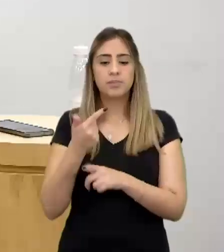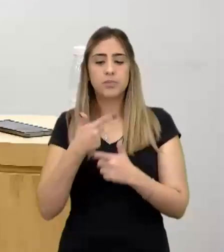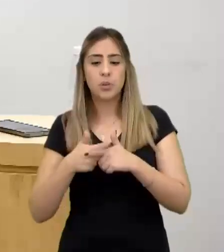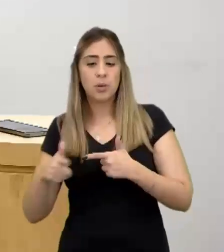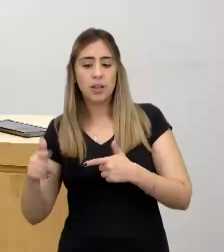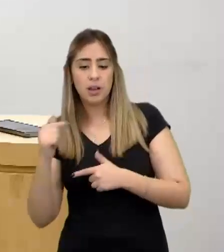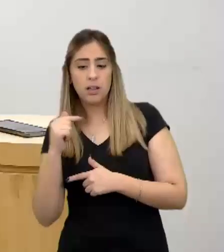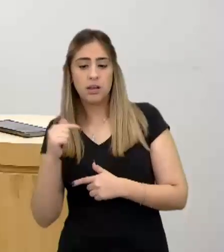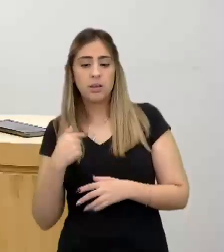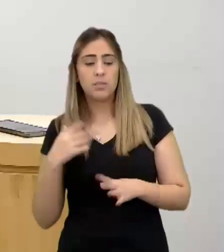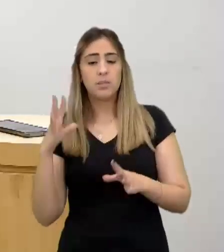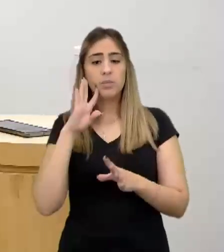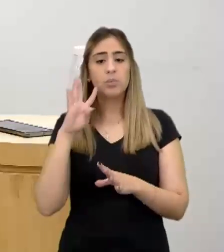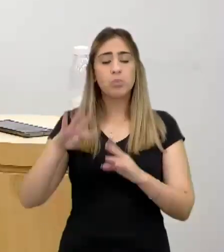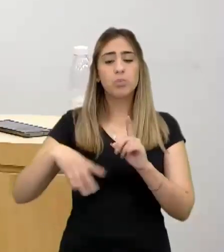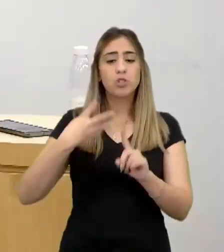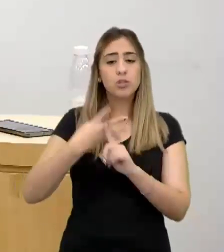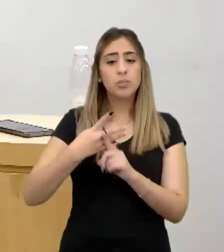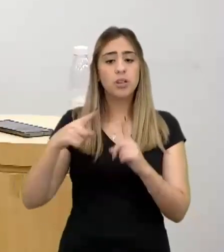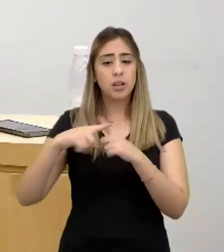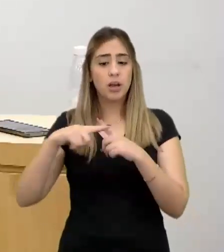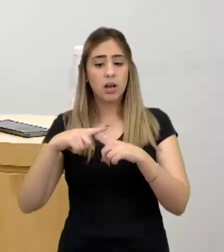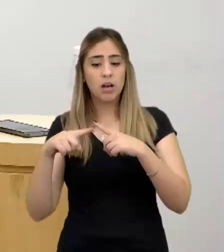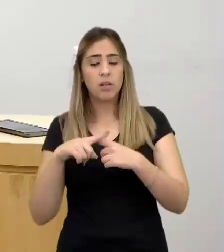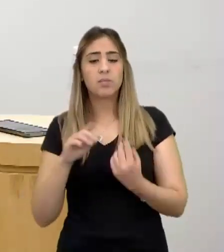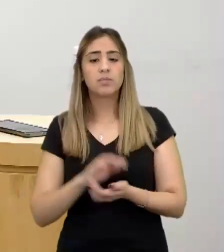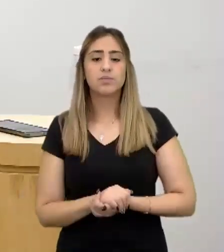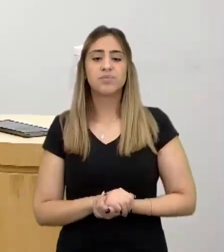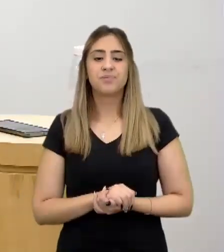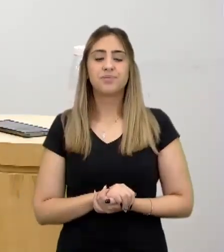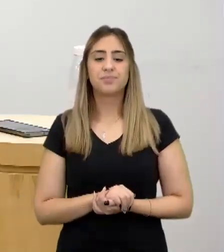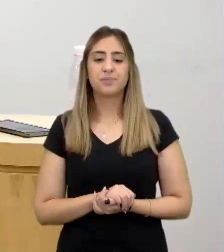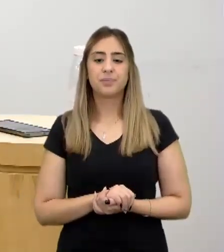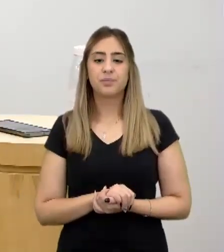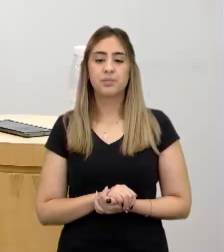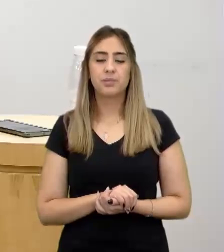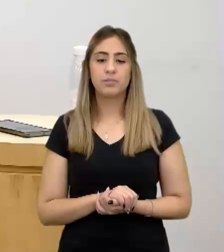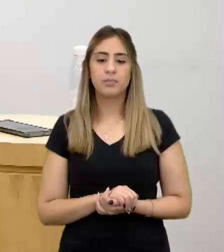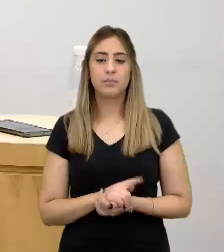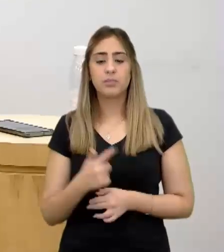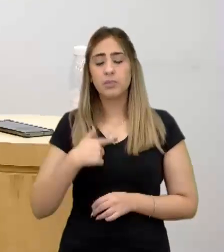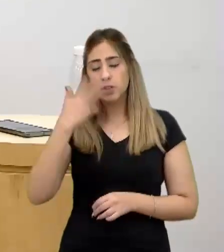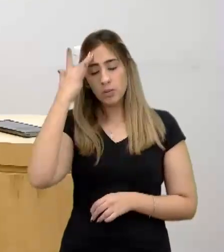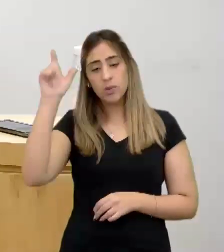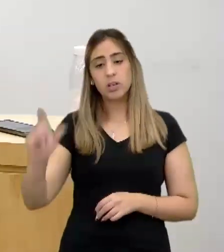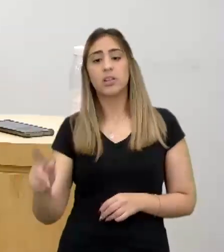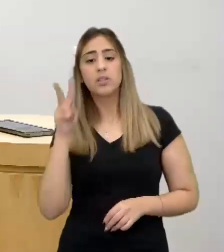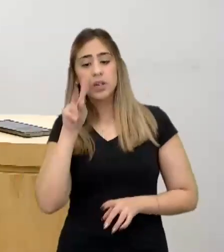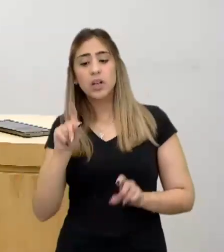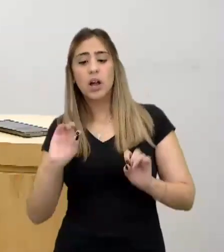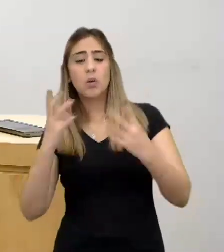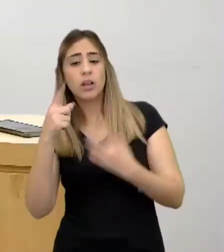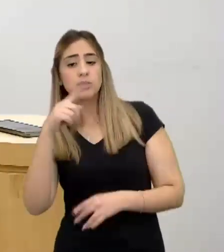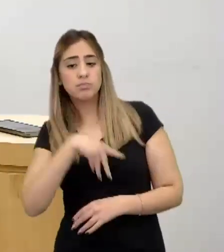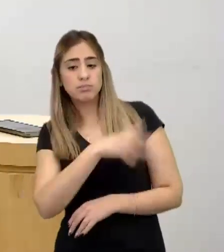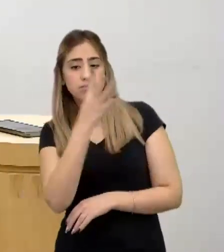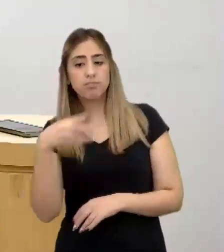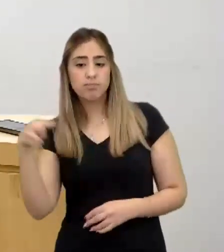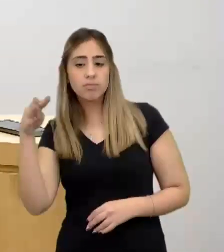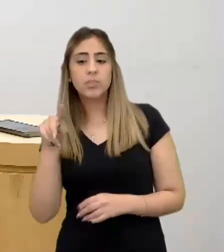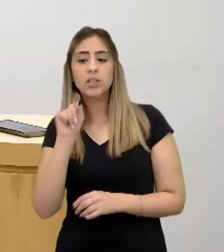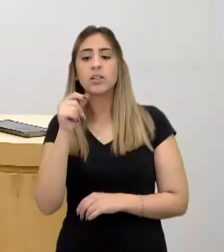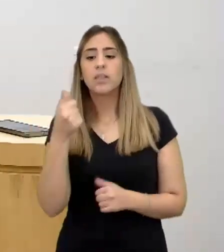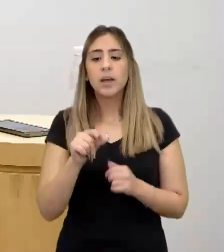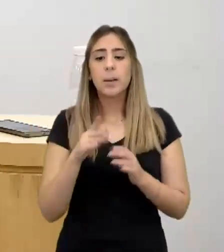subtrair alguém, multiplicar alguém para essa função, multiplicar o arco, aquele x do seno de x, por alguém e ver o que acontece nessa onda. Se ela fica